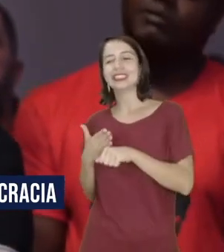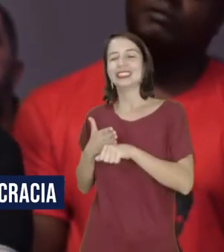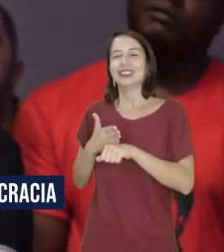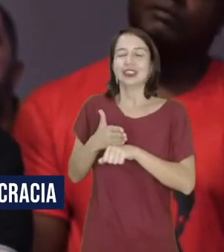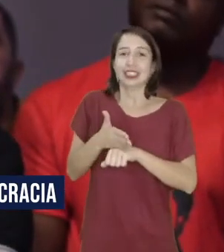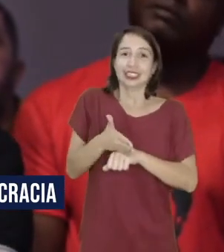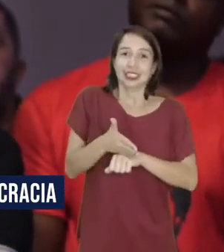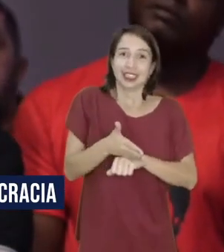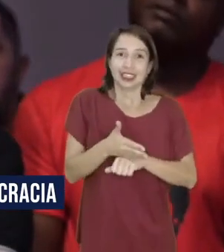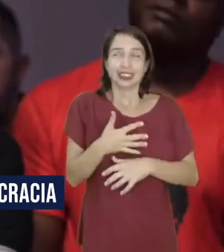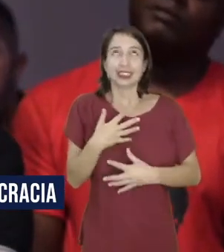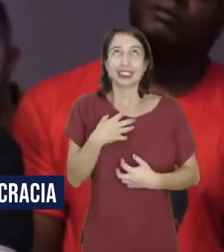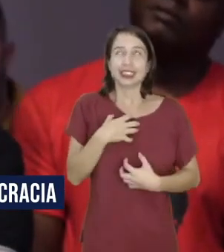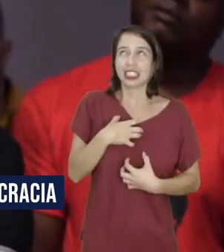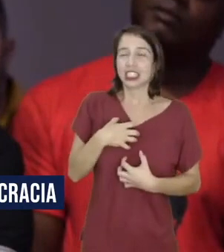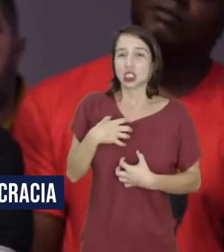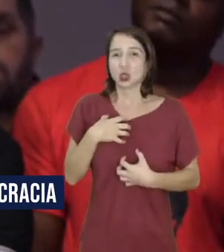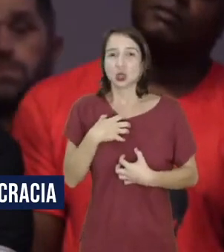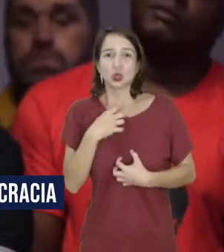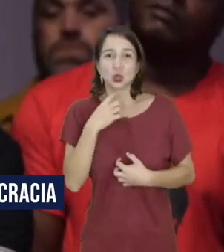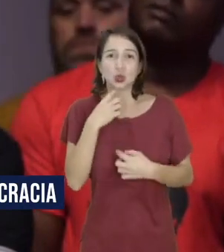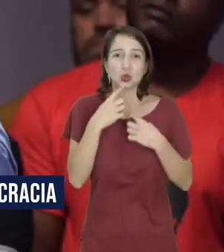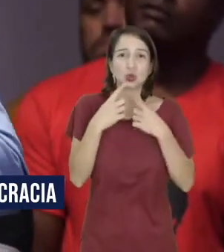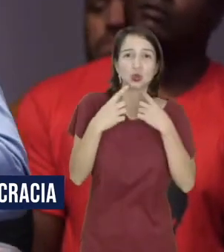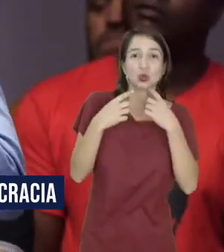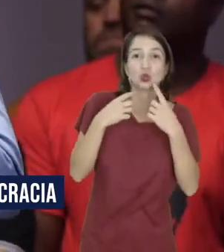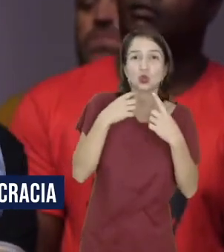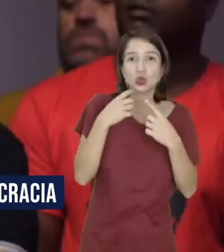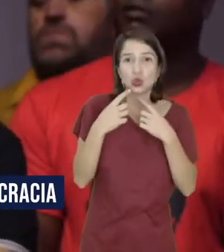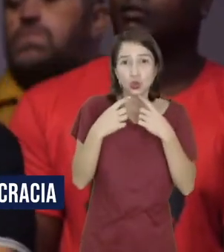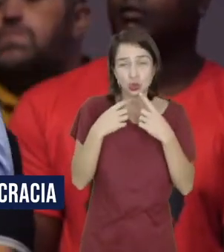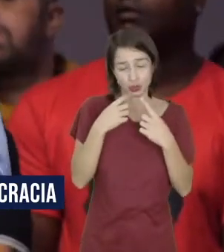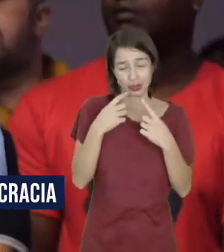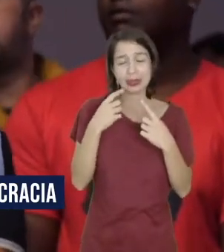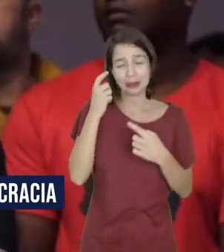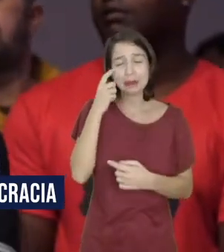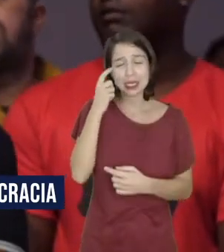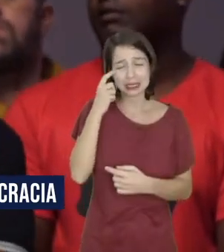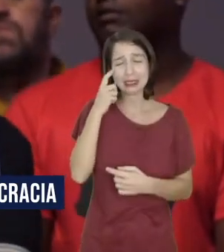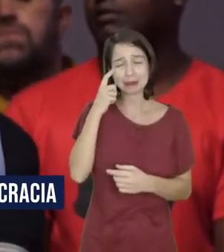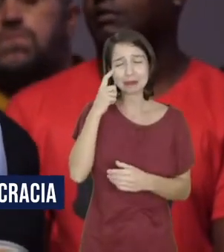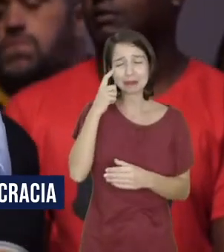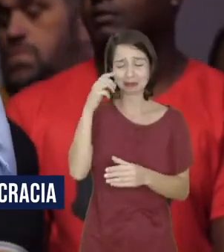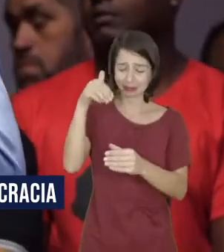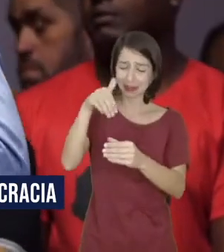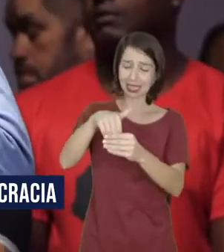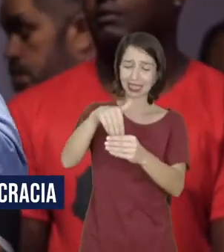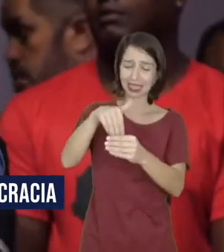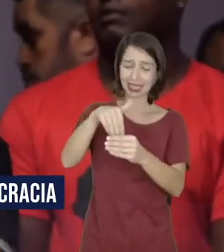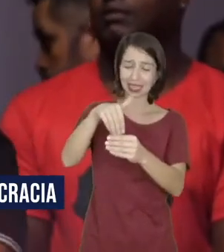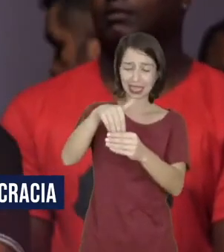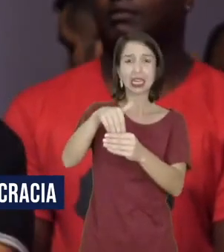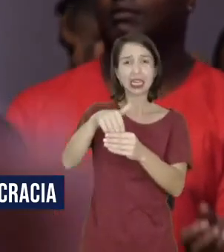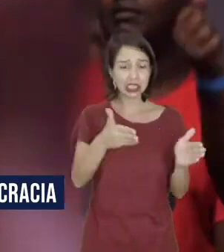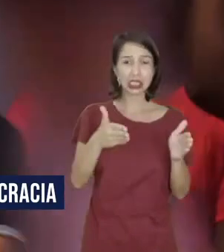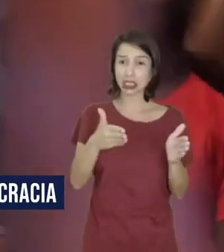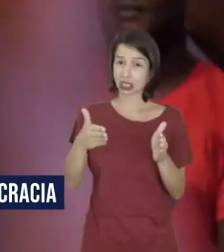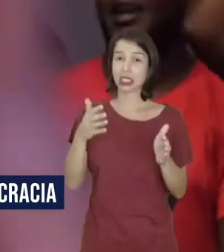Eu falei para o Acu que a eleição vai ser difícil. Eu não sei se a gente vai ganhar. Mas